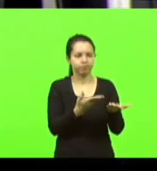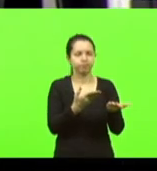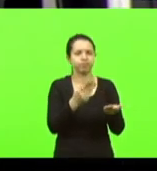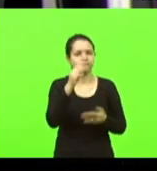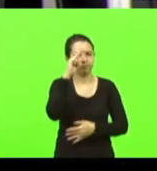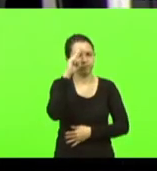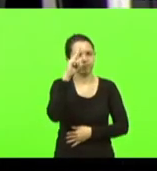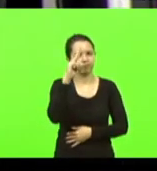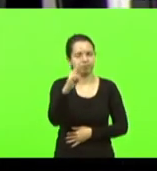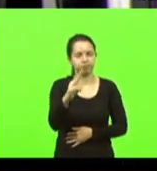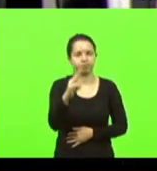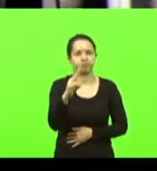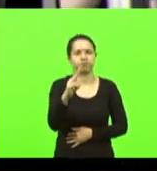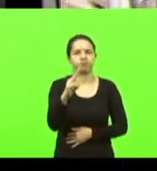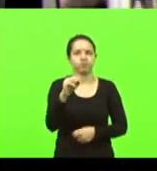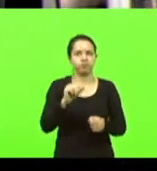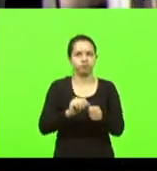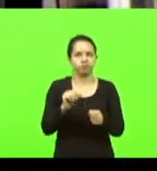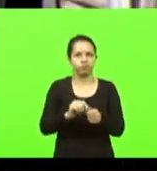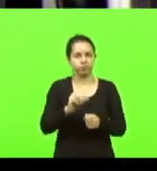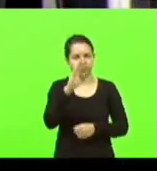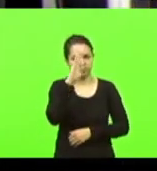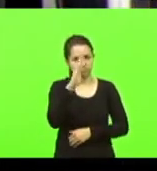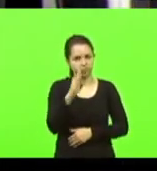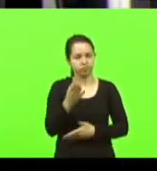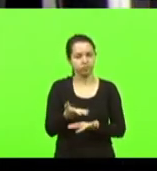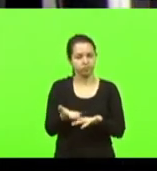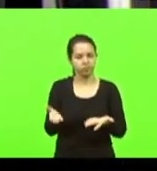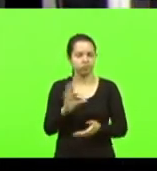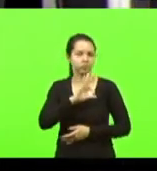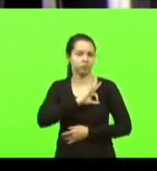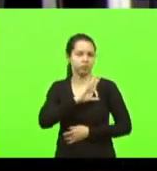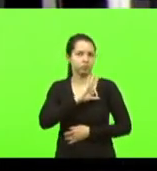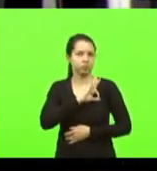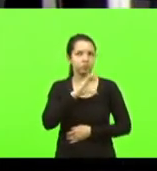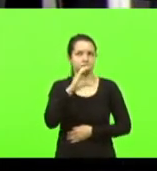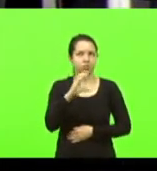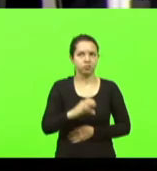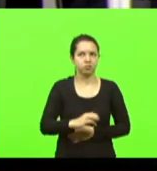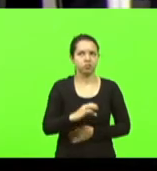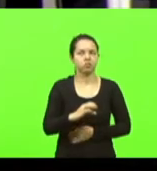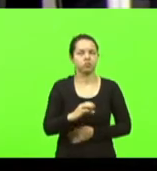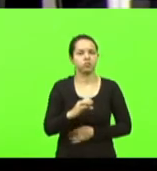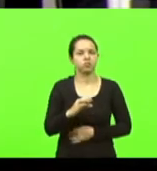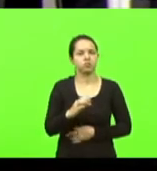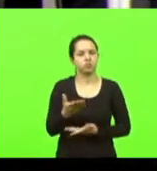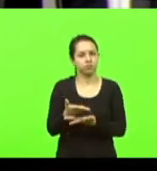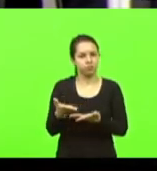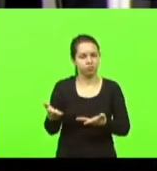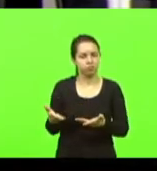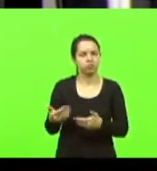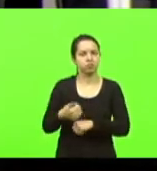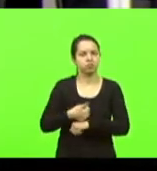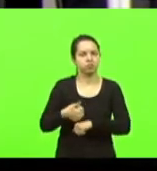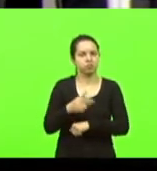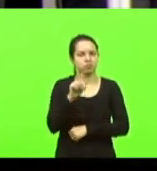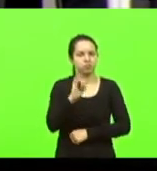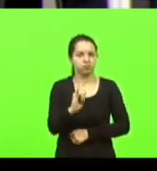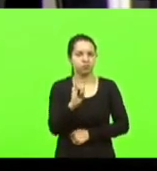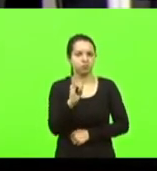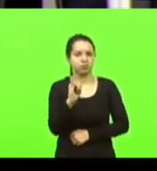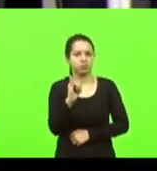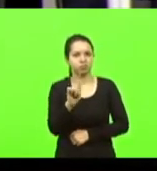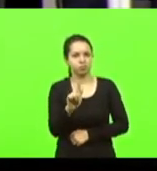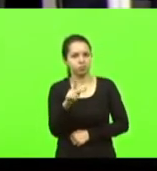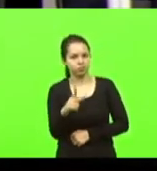fazendo principalmente com os policiais civis pessoal do GP os policiais penais os agentes